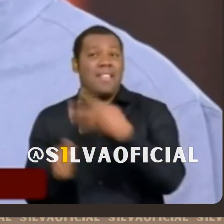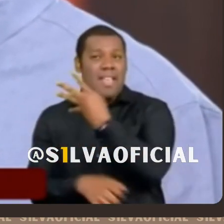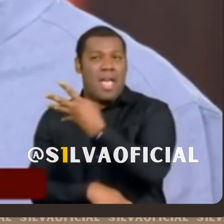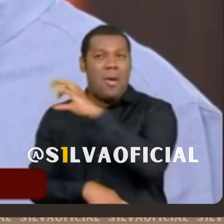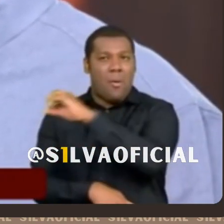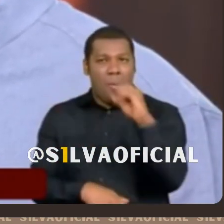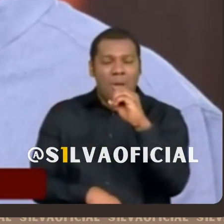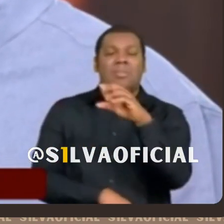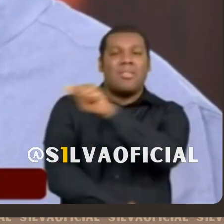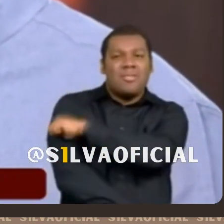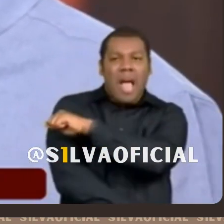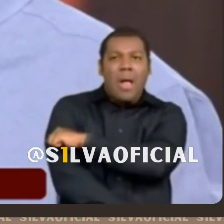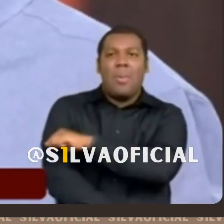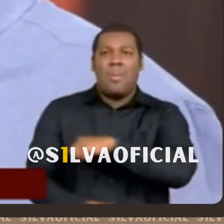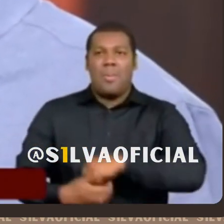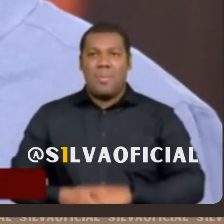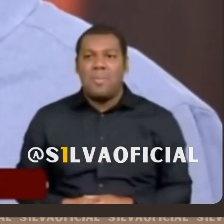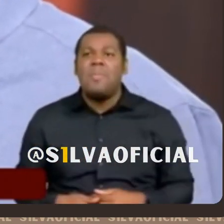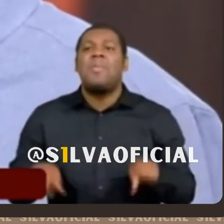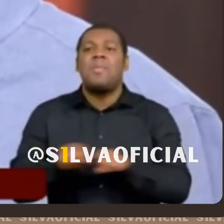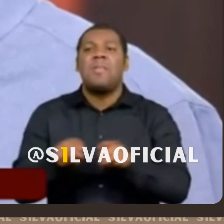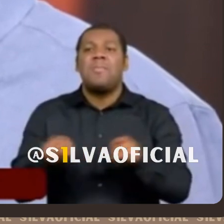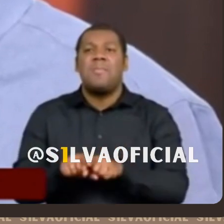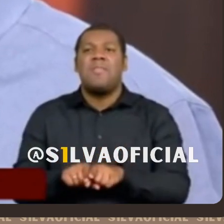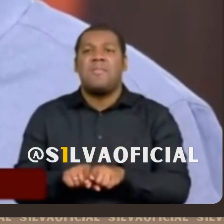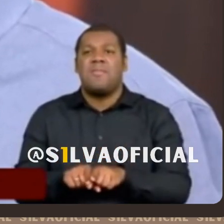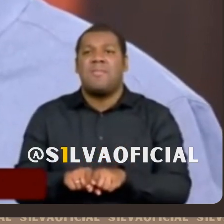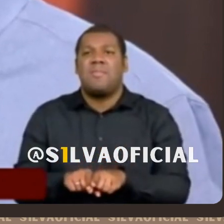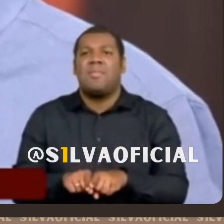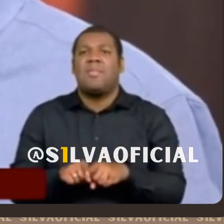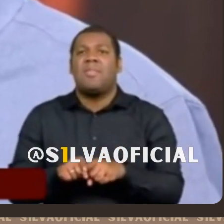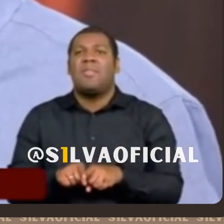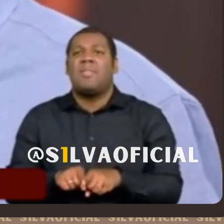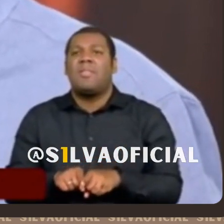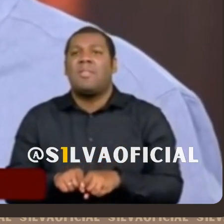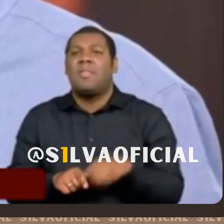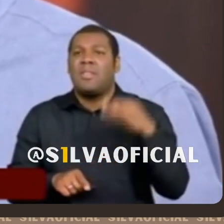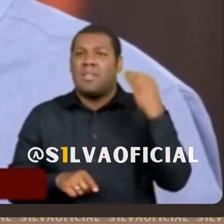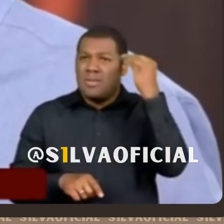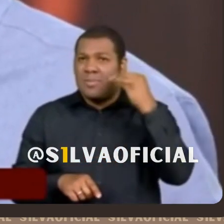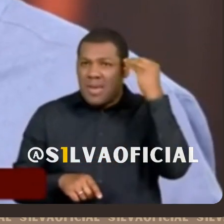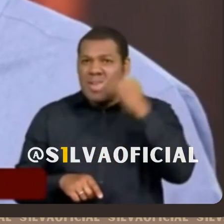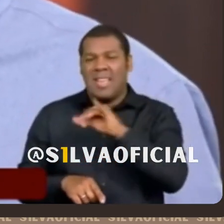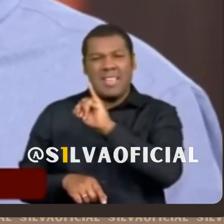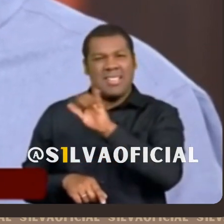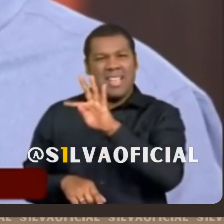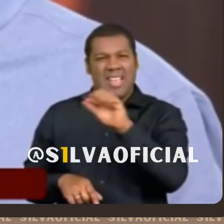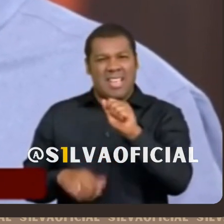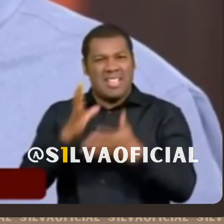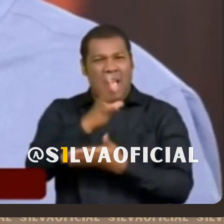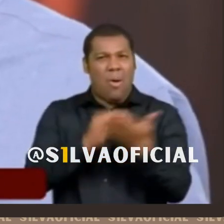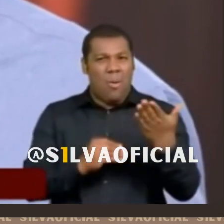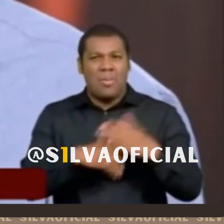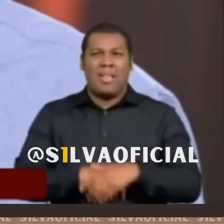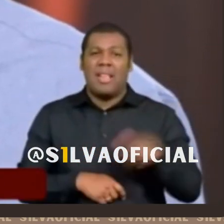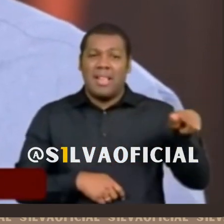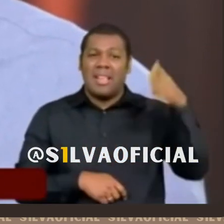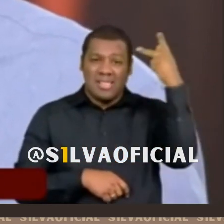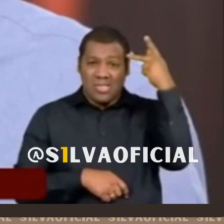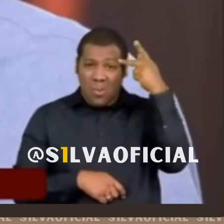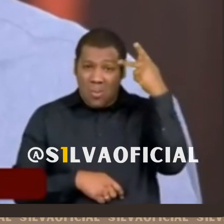é que nós vamos levar a experiência do ITA, do ITA, aqui de São Paulo, para o Ceará. Por